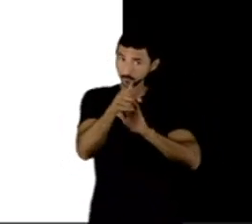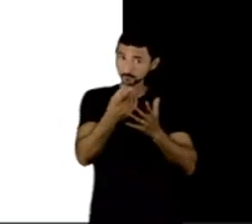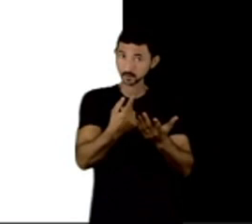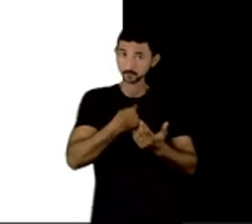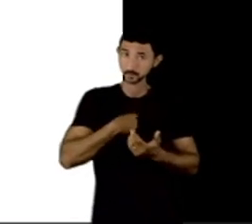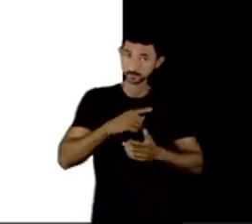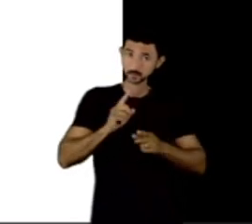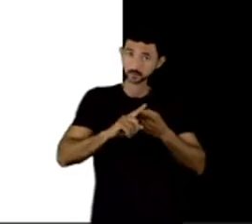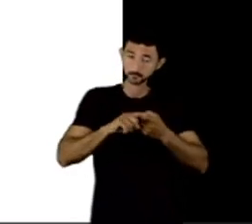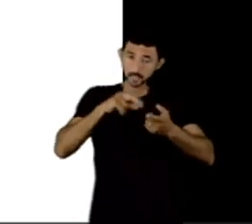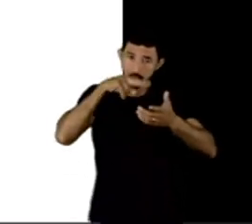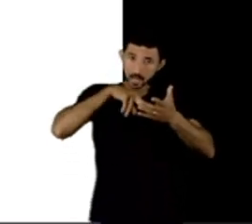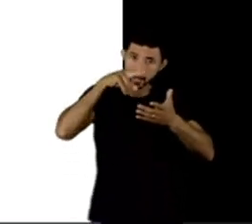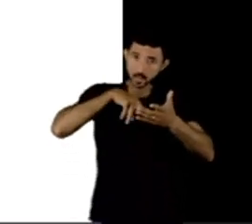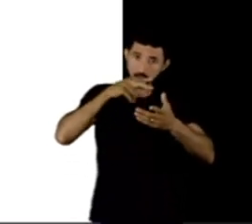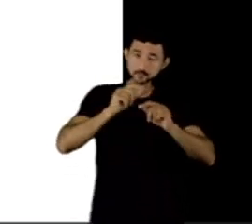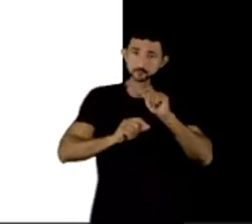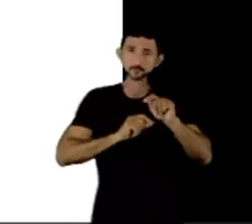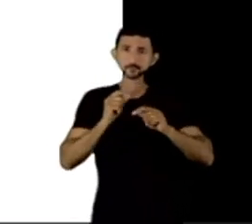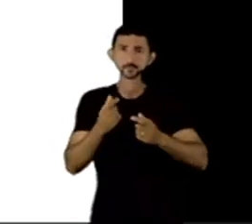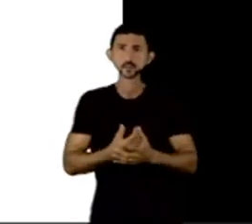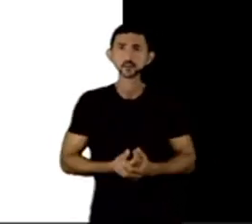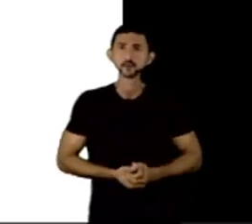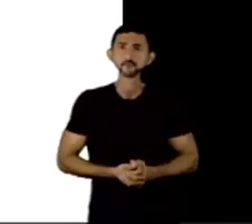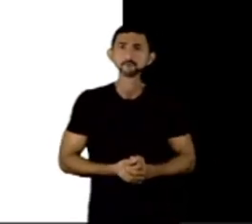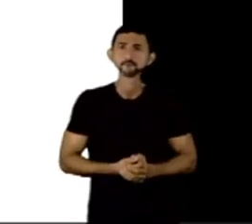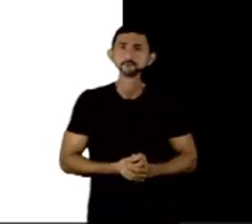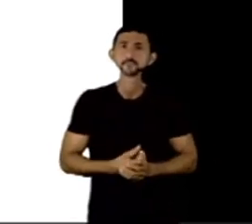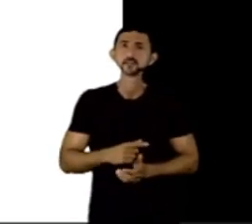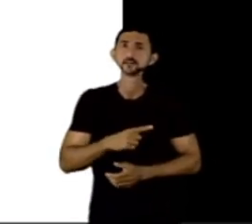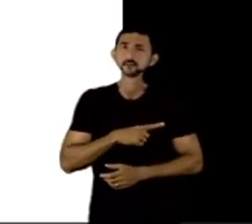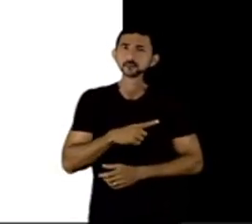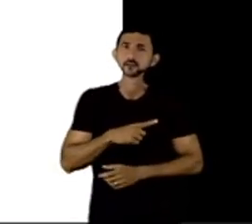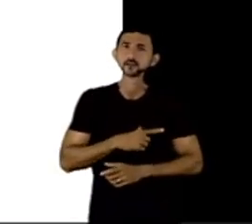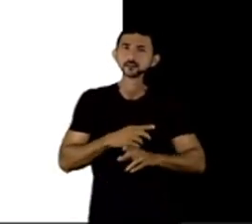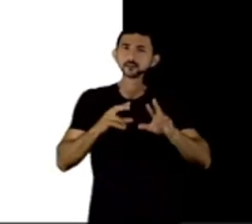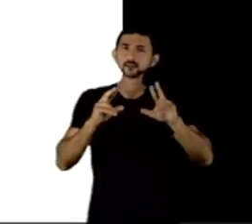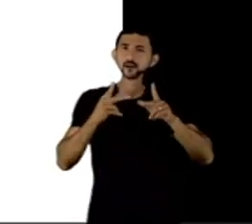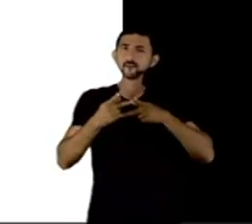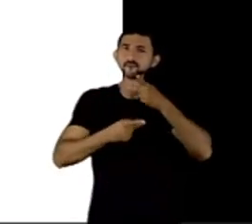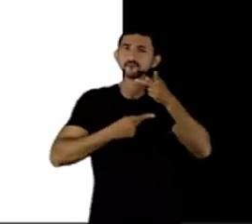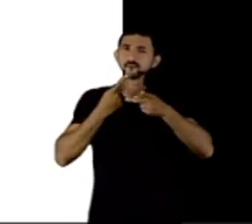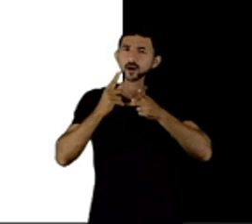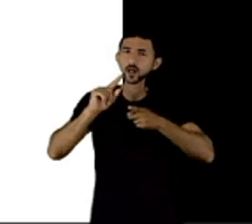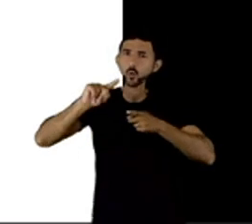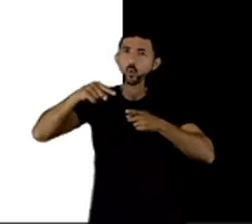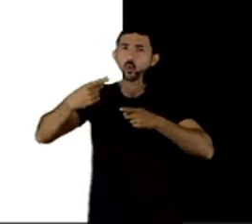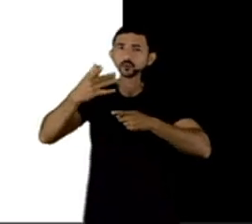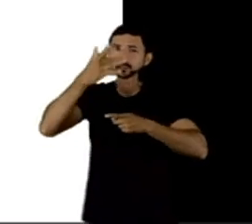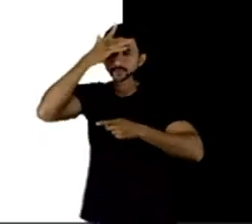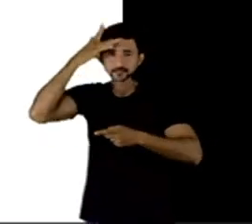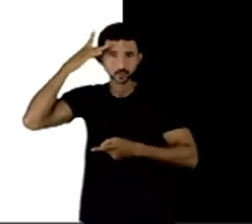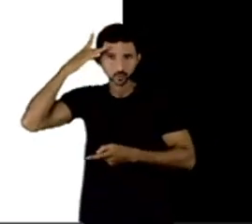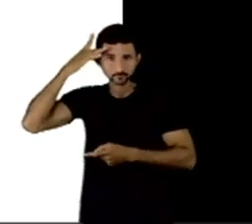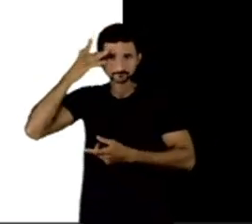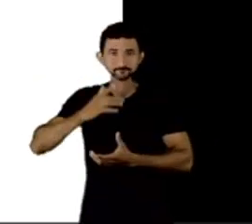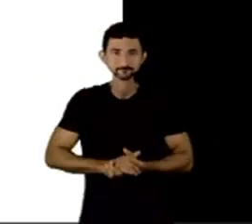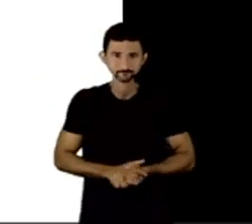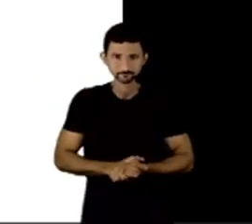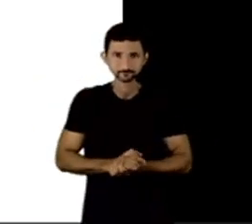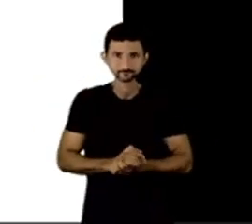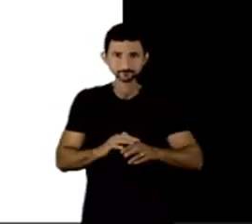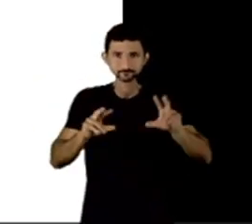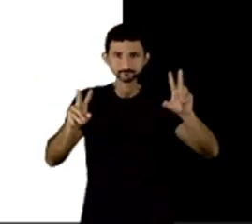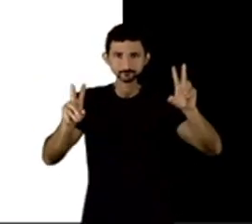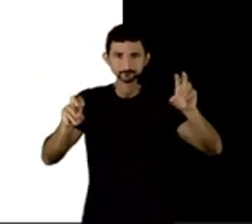você, leitores do texto, de que eu tenho a fala de uma outra pessoa aqui. É só isso que mostra